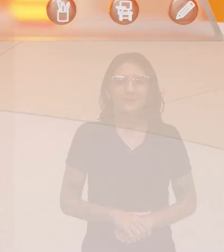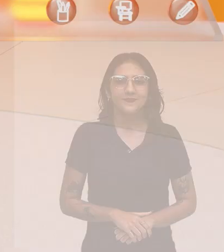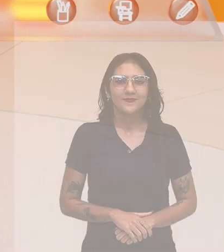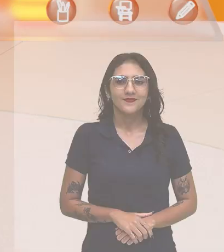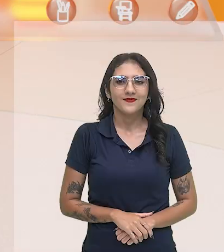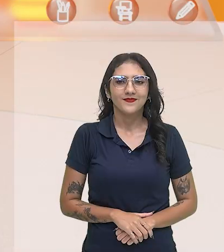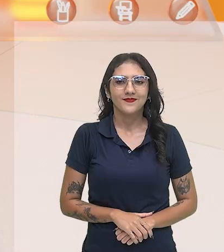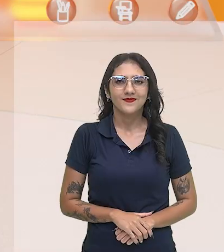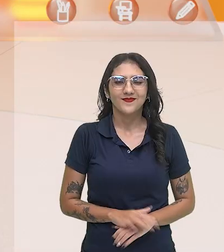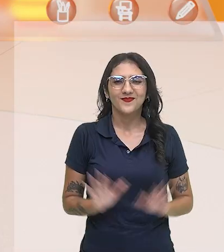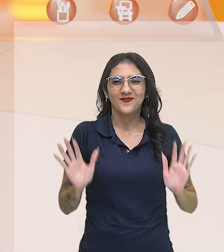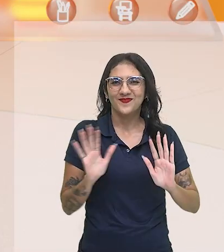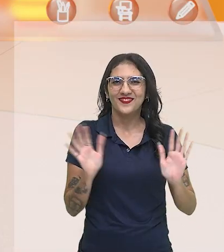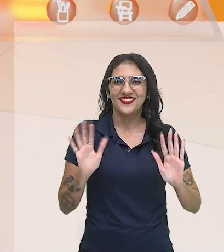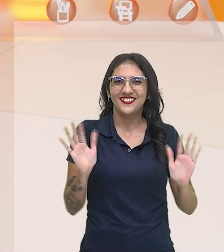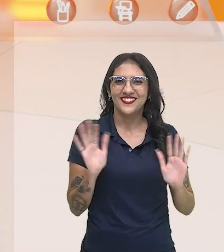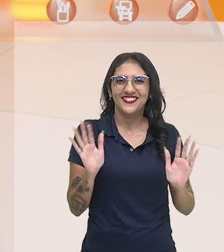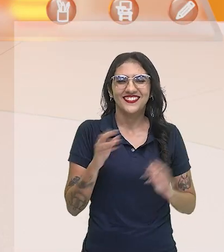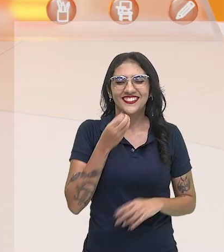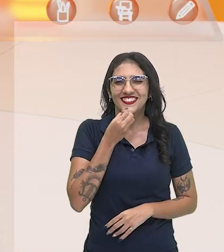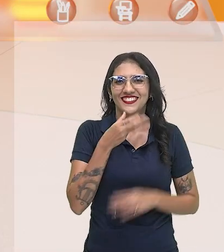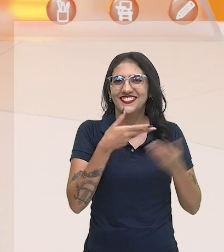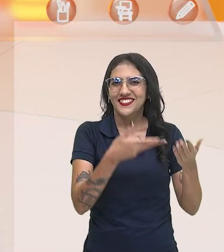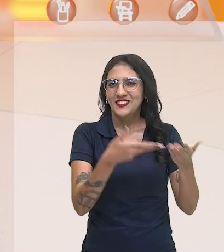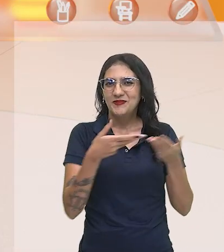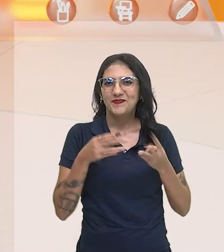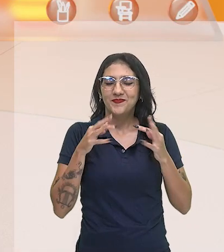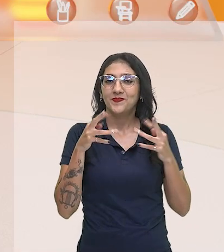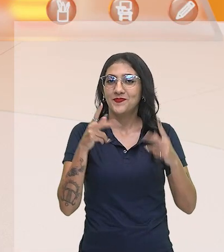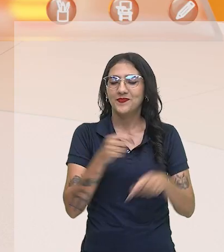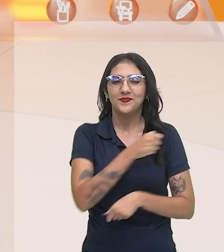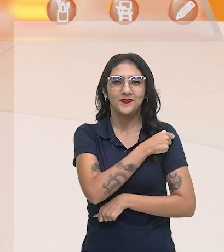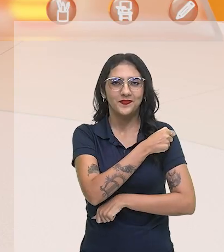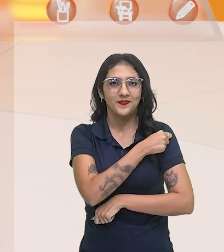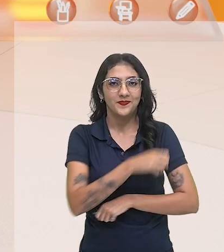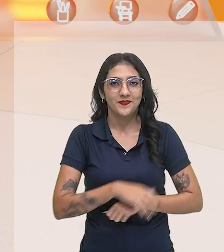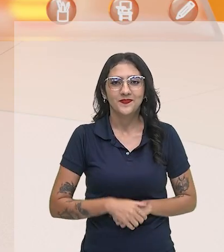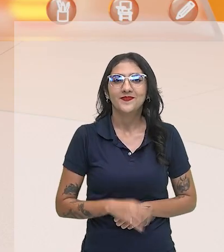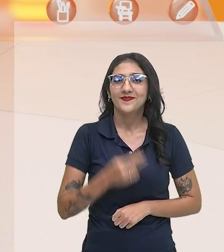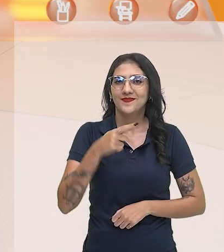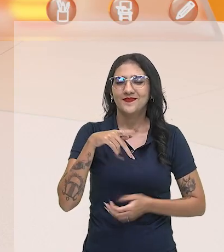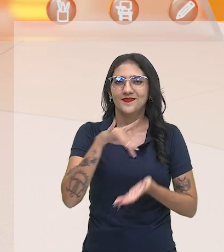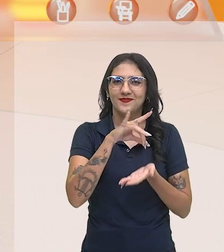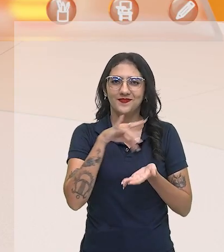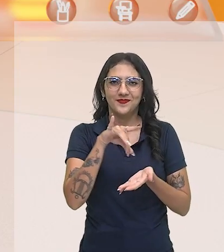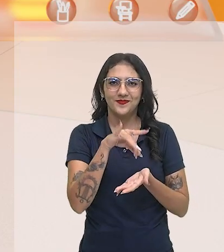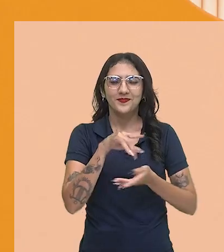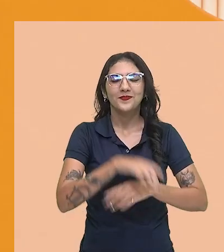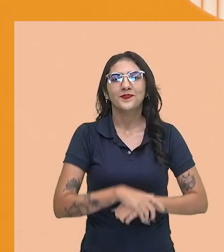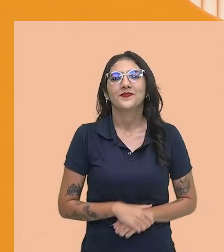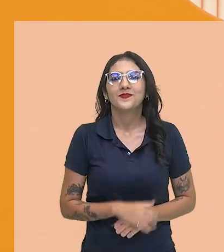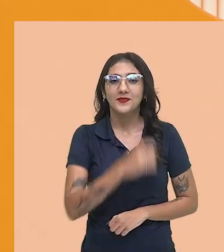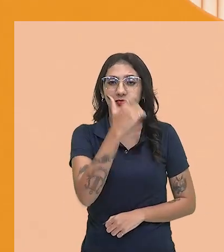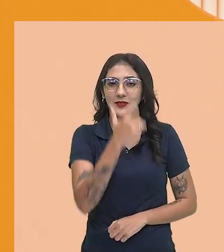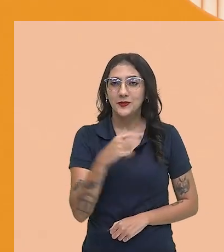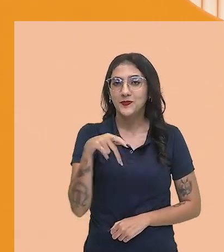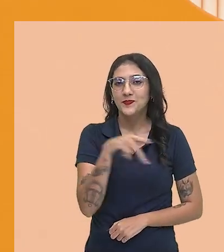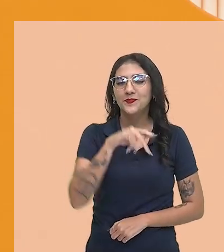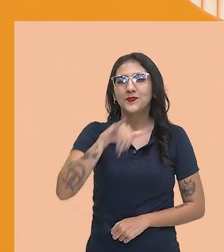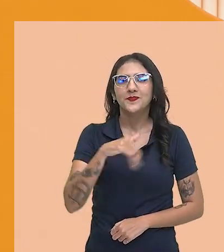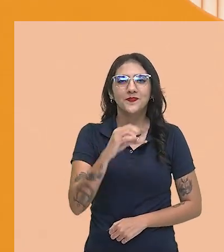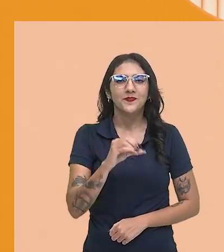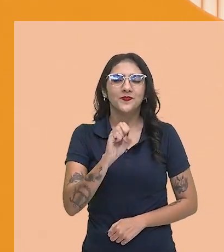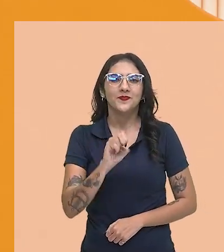Olá, sejam todos e todas muito bem-vindos e bem-vindas ao Centro de Mídia de Educação do Amazonas. Eu sou o professor